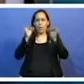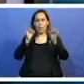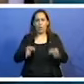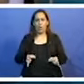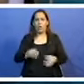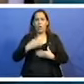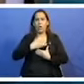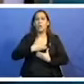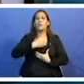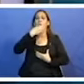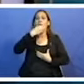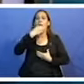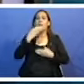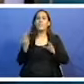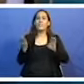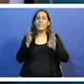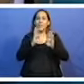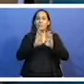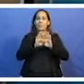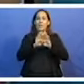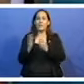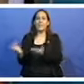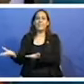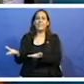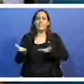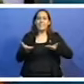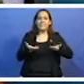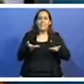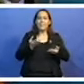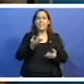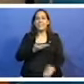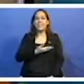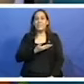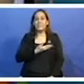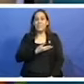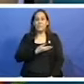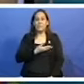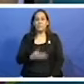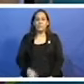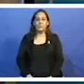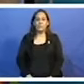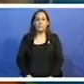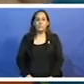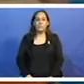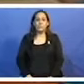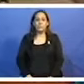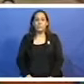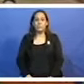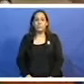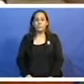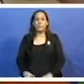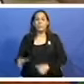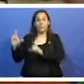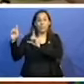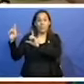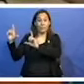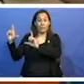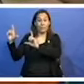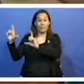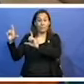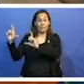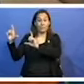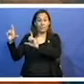girafa lá na porta recebia a bicharada. Parou aí? Olha aqui a girafa. Olha